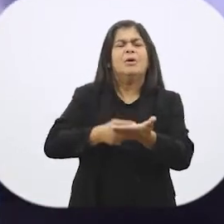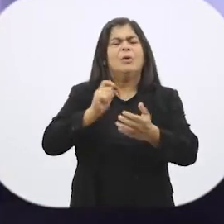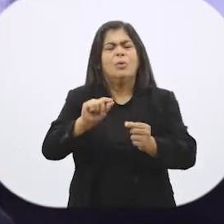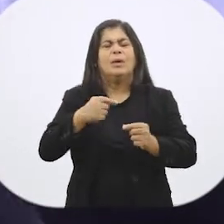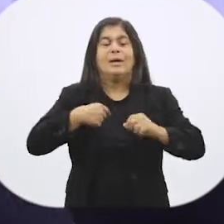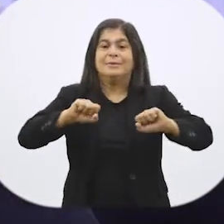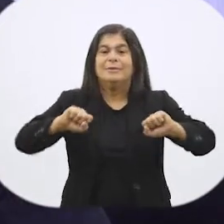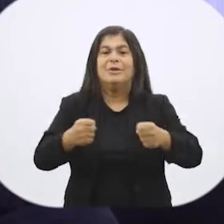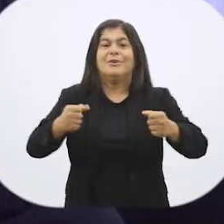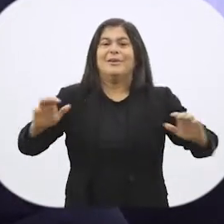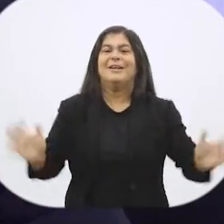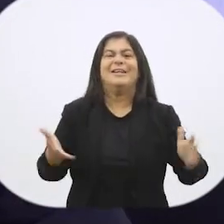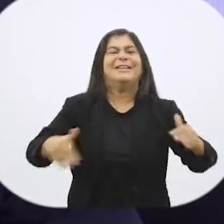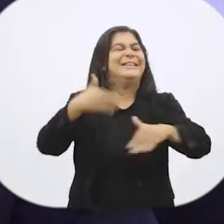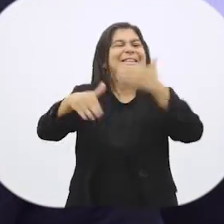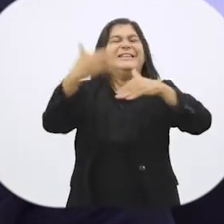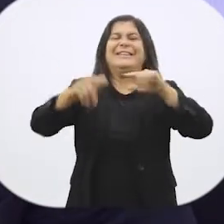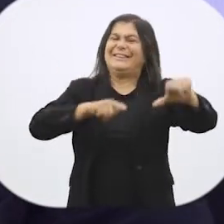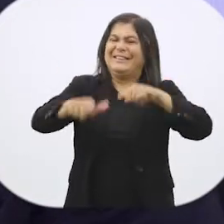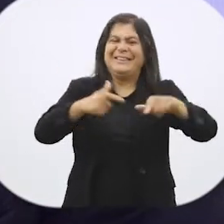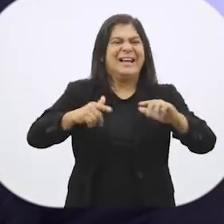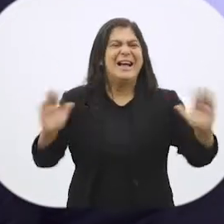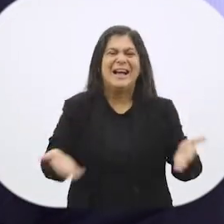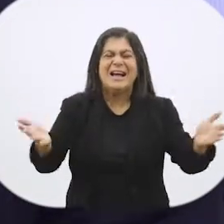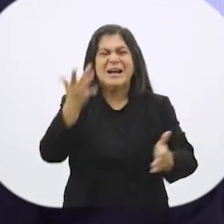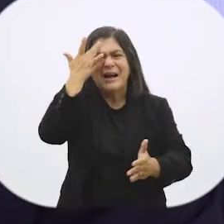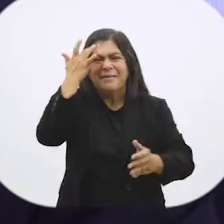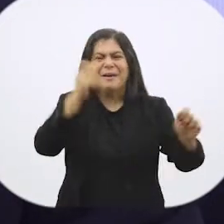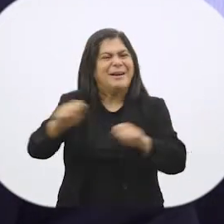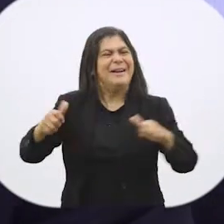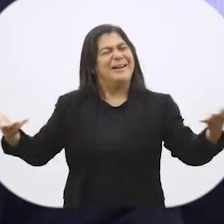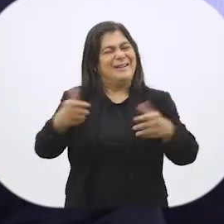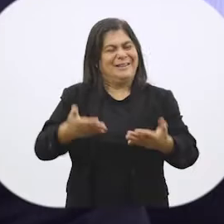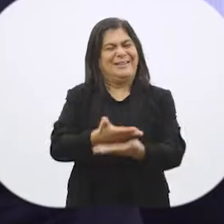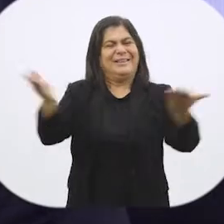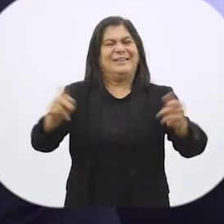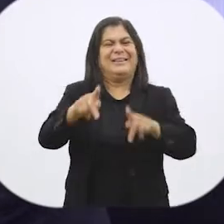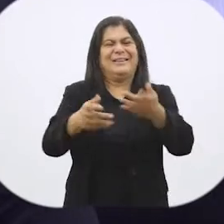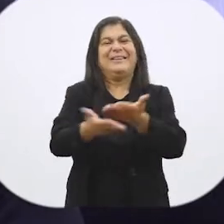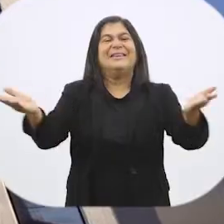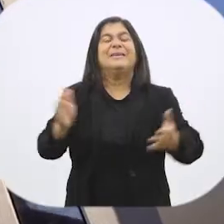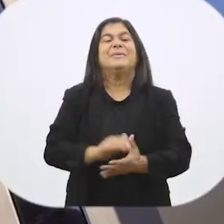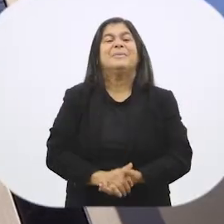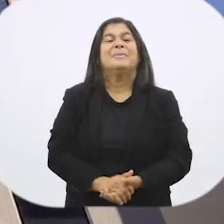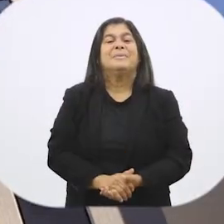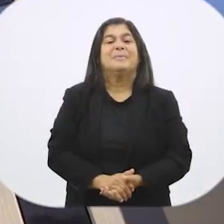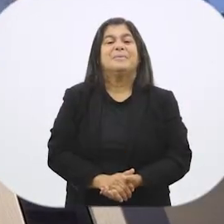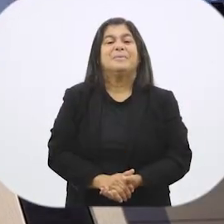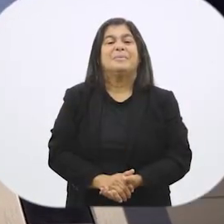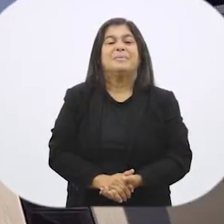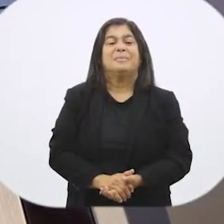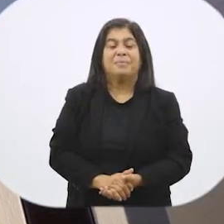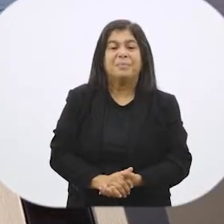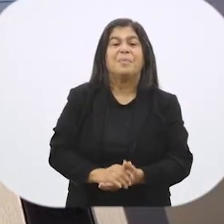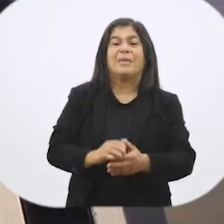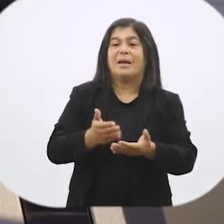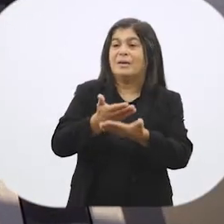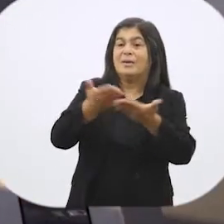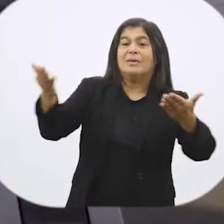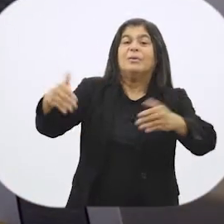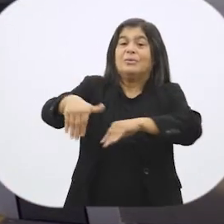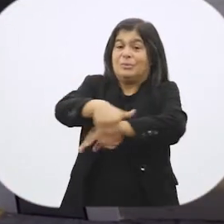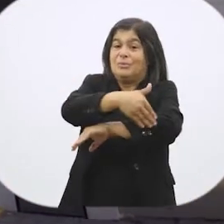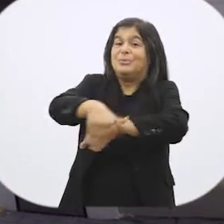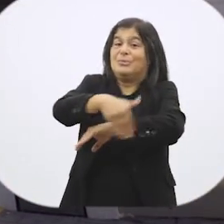possa ser uma renovação de ânimo constante para que a gente possa cada dia prestar o melhor serviço à população. O novo prédio fica localizado numa